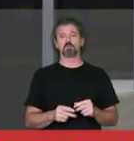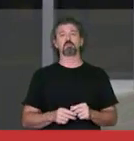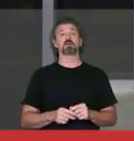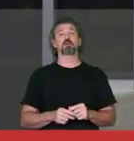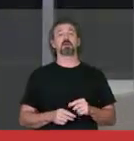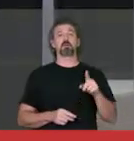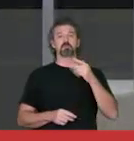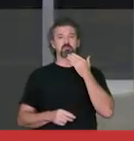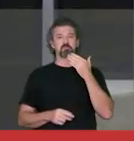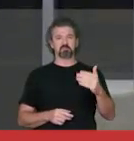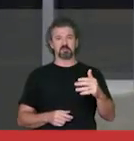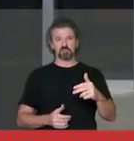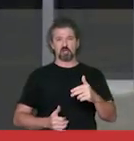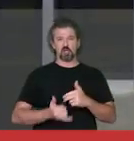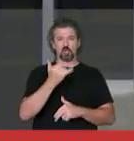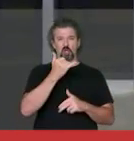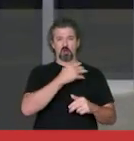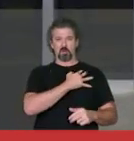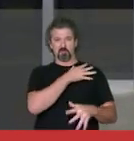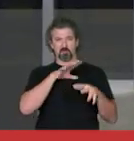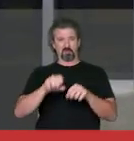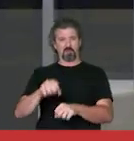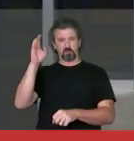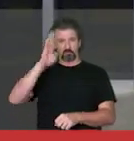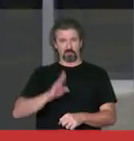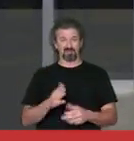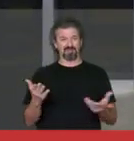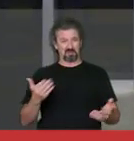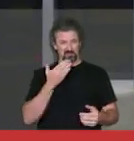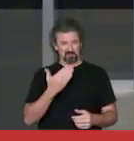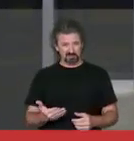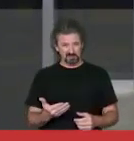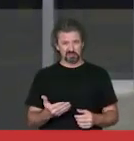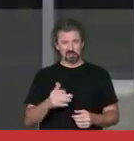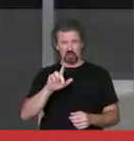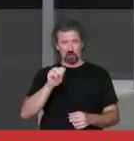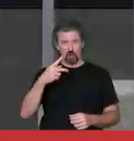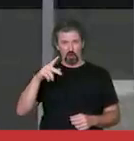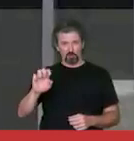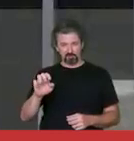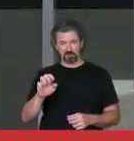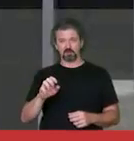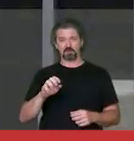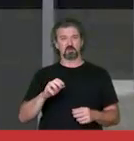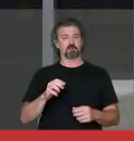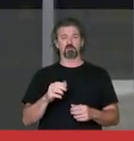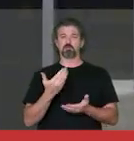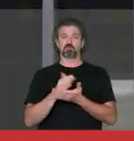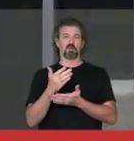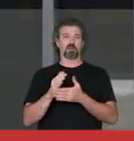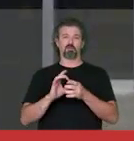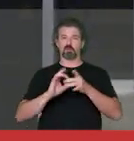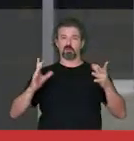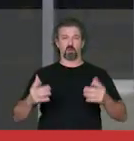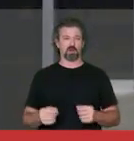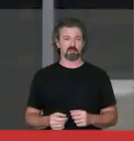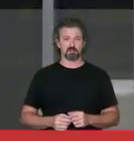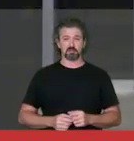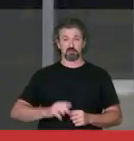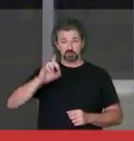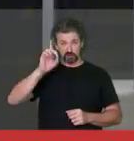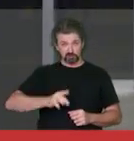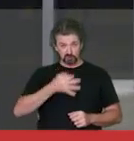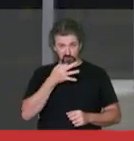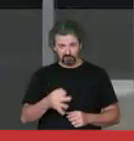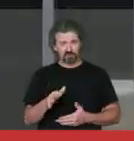solicitação de golpe no Brasil. Então, pedir, solicitar golpe não é nada democrático, não é direito de